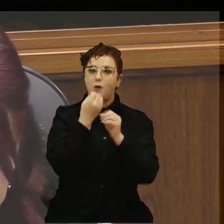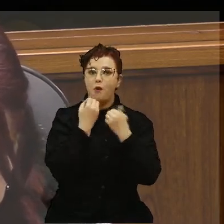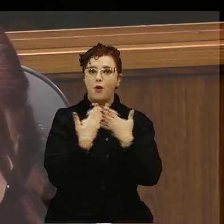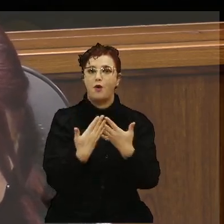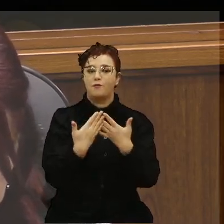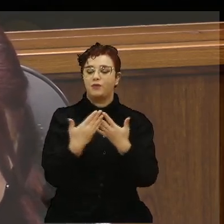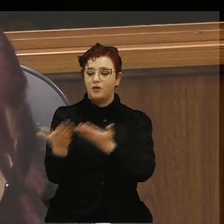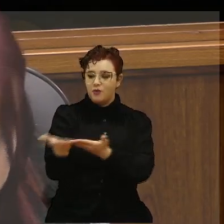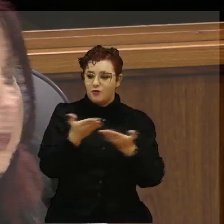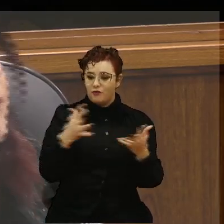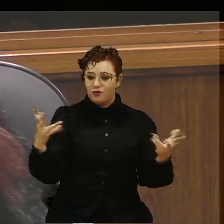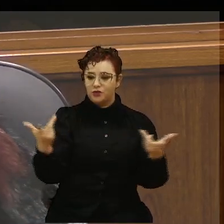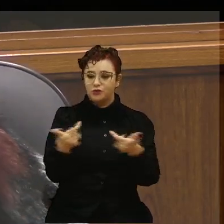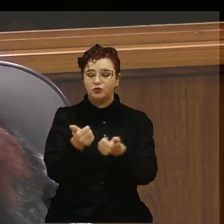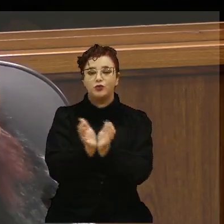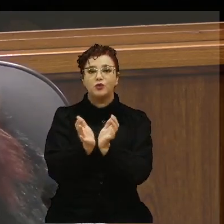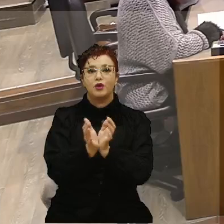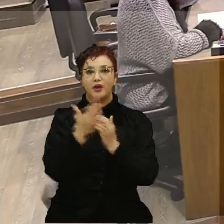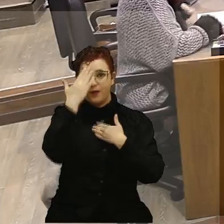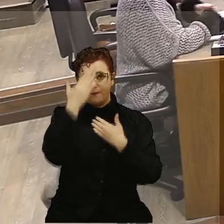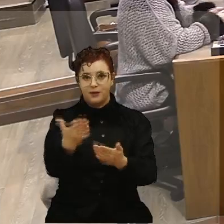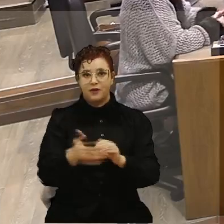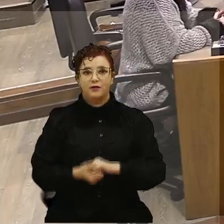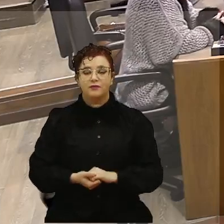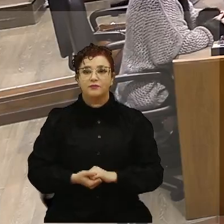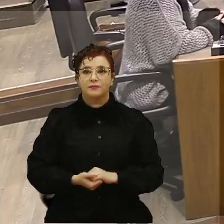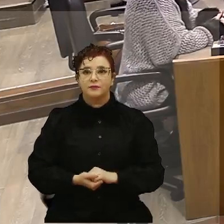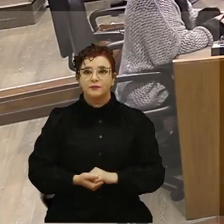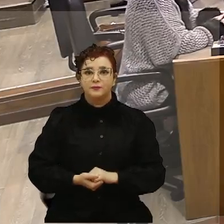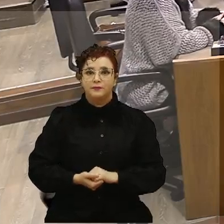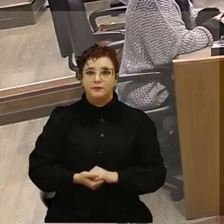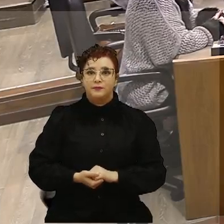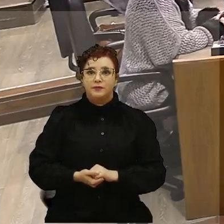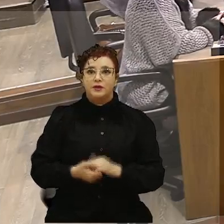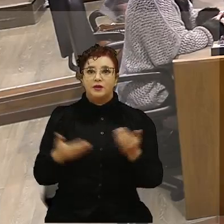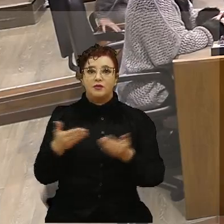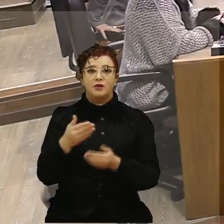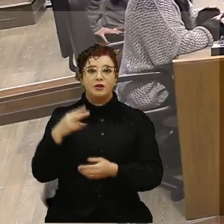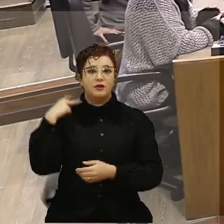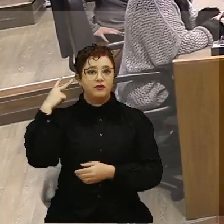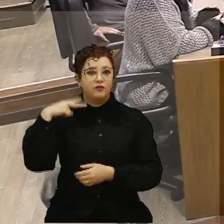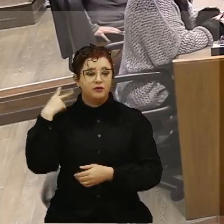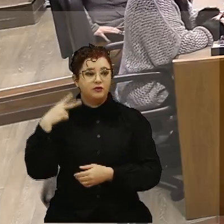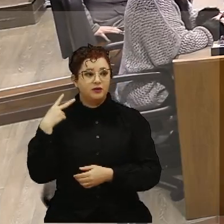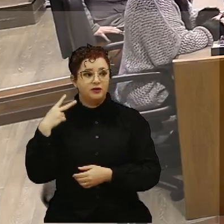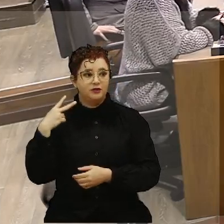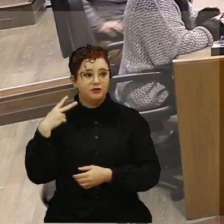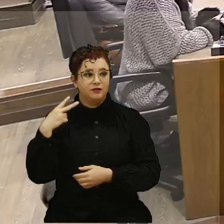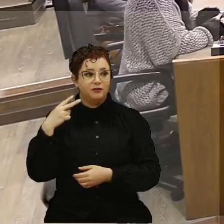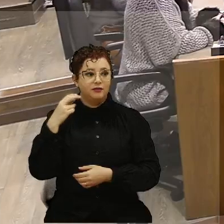aqui o convite para os colegas. Muito obrigada. Obrigada, vereadora Estela. Com a palavra, o vereador Sandro Vantinel.